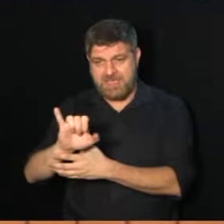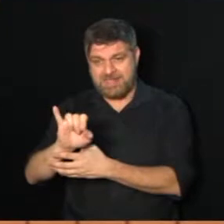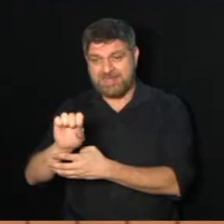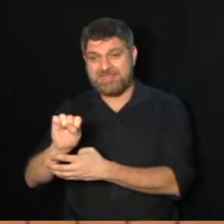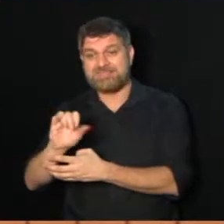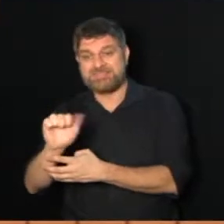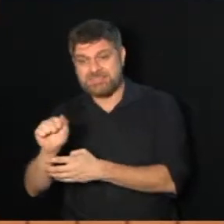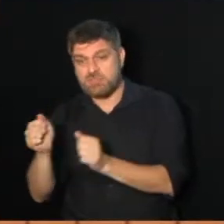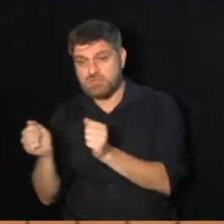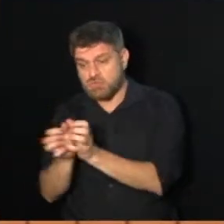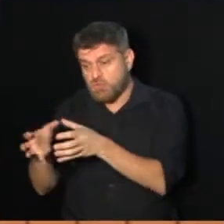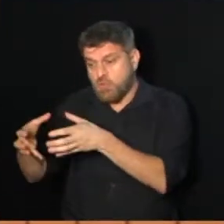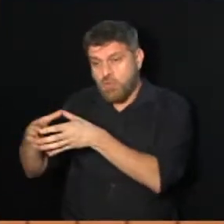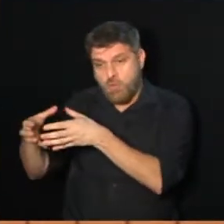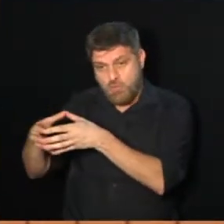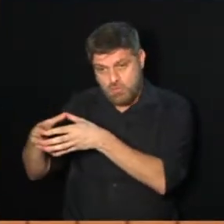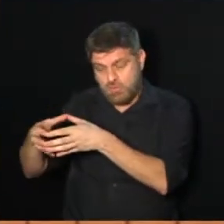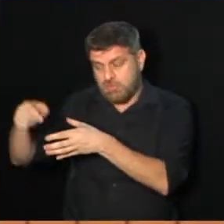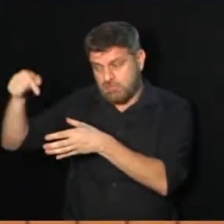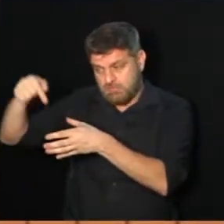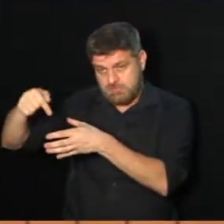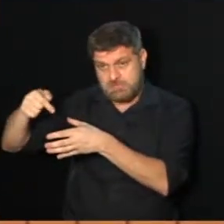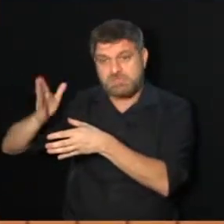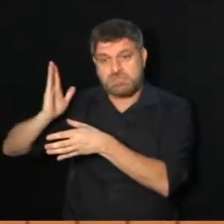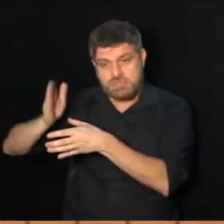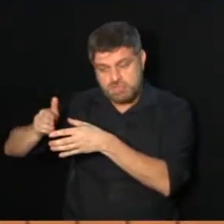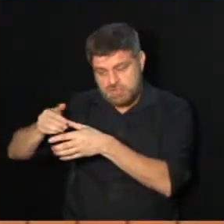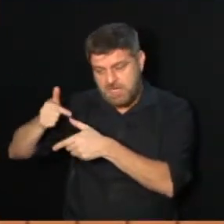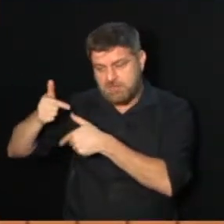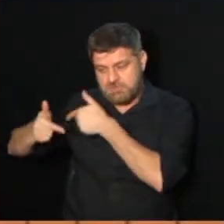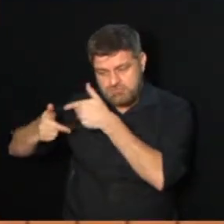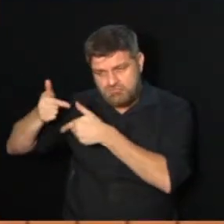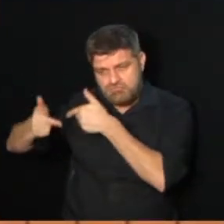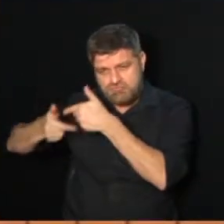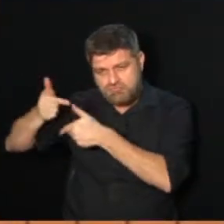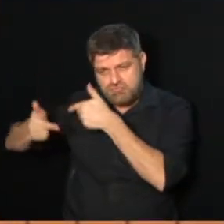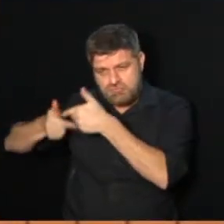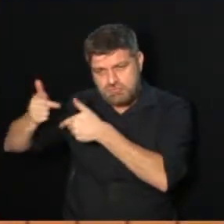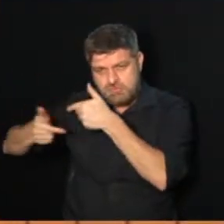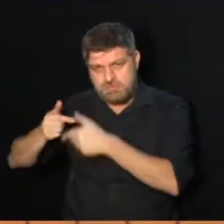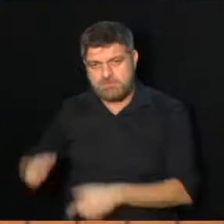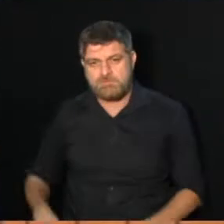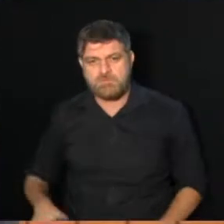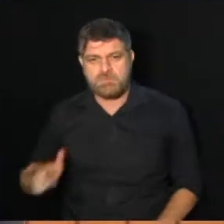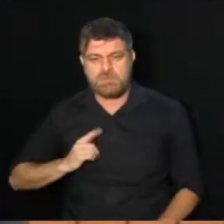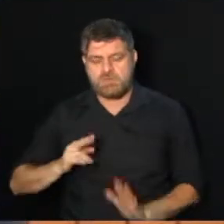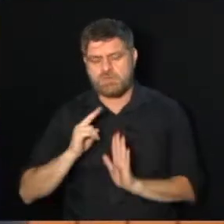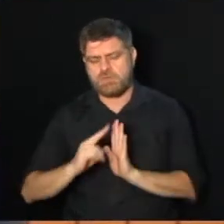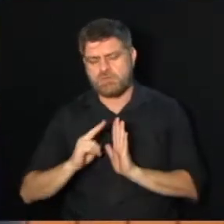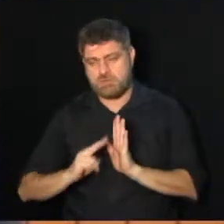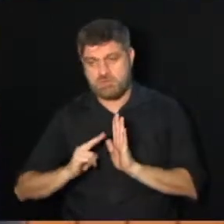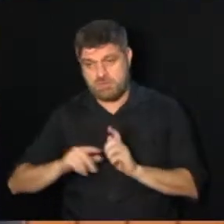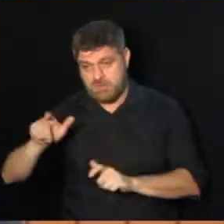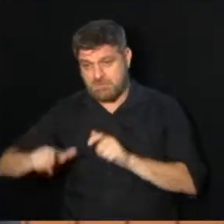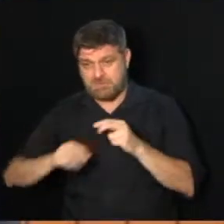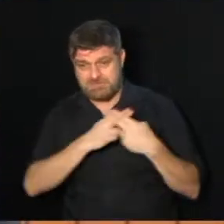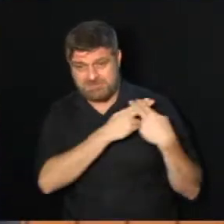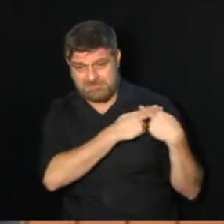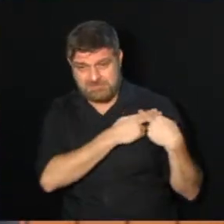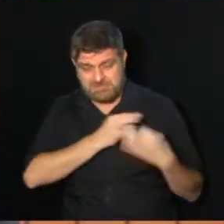outros parceiros que já vinham trabalhando a questão, não é? O próprio doutor Richard, como juiz da